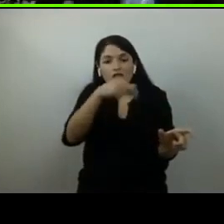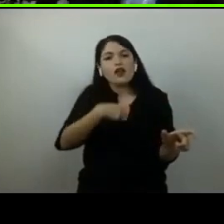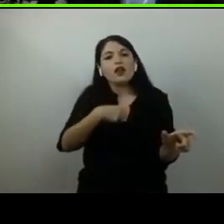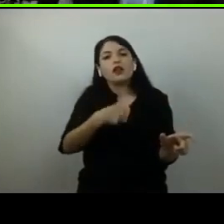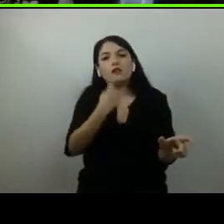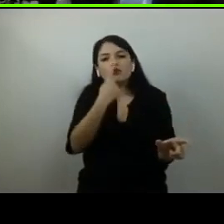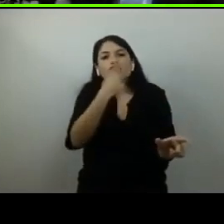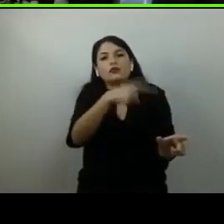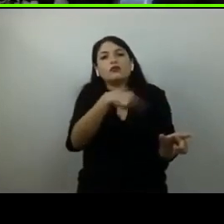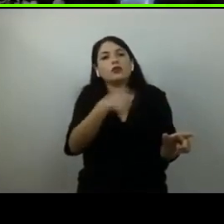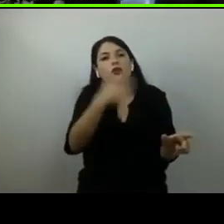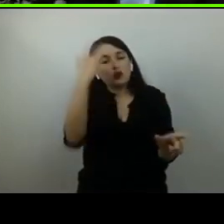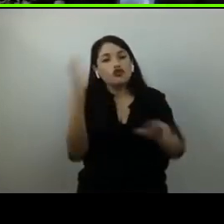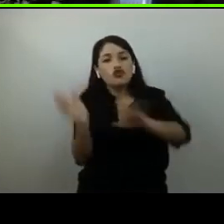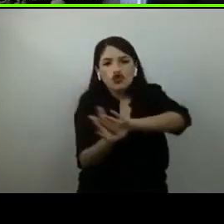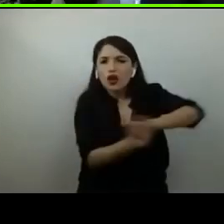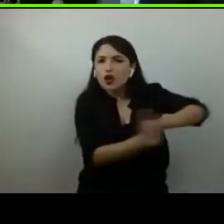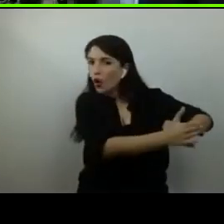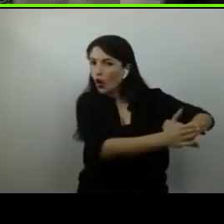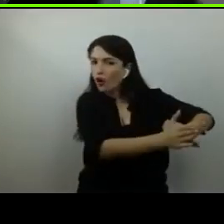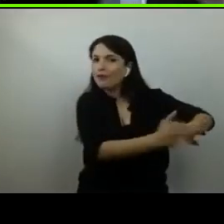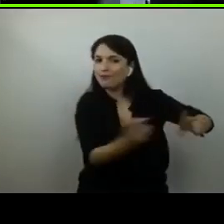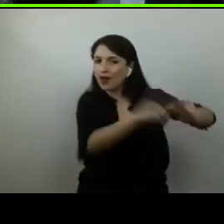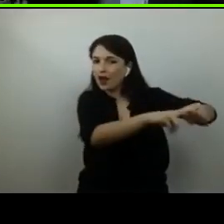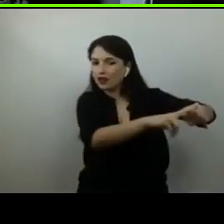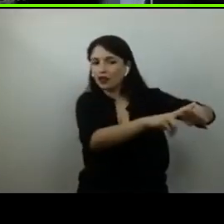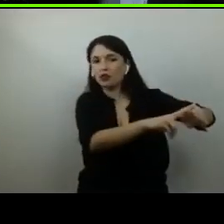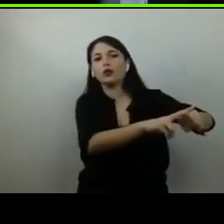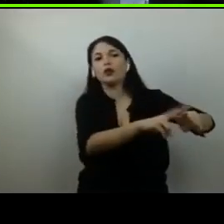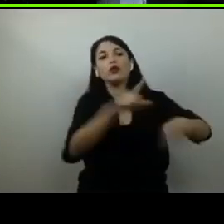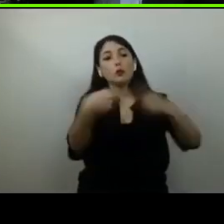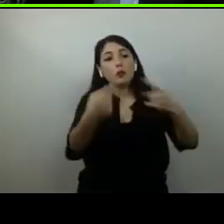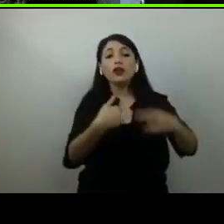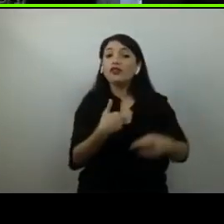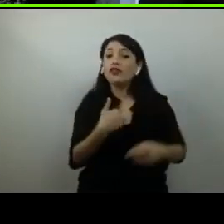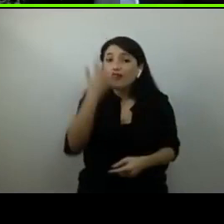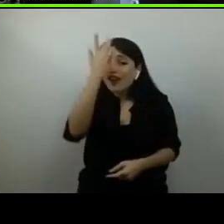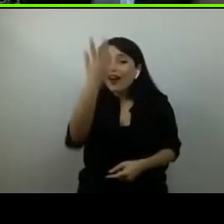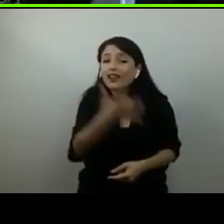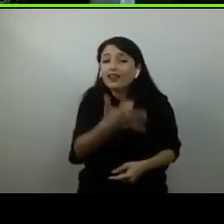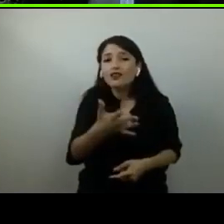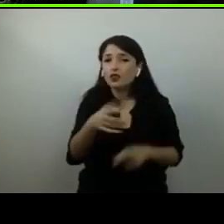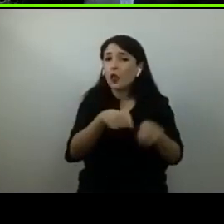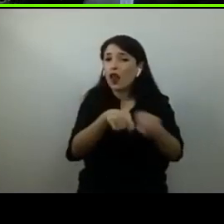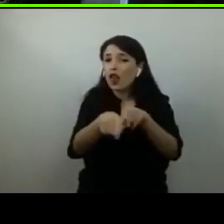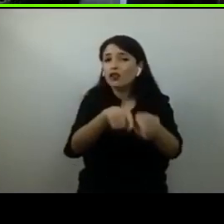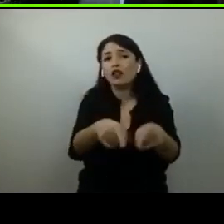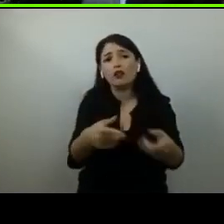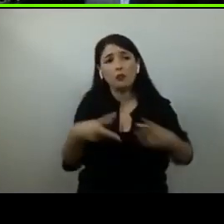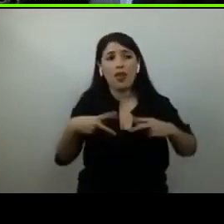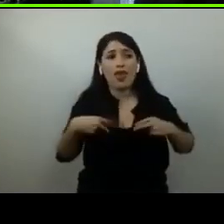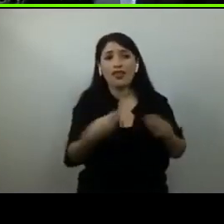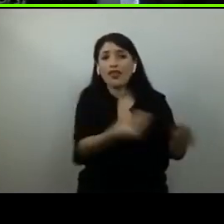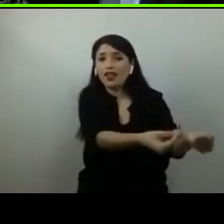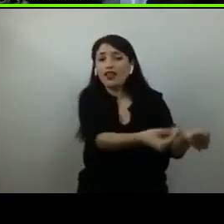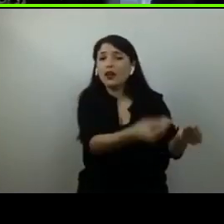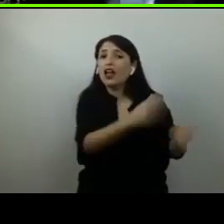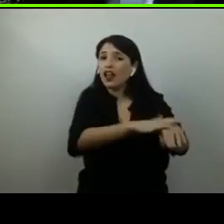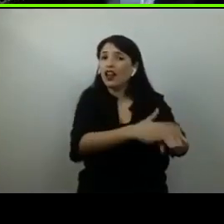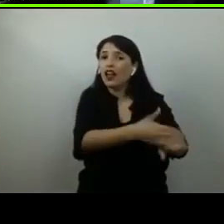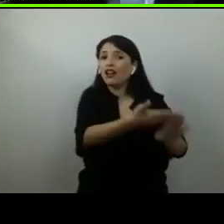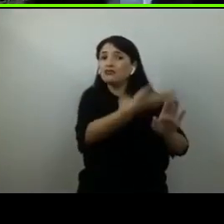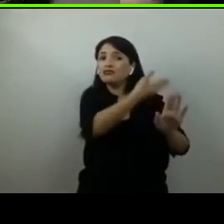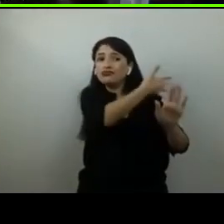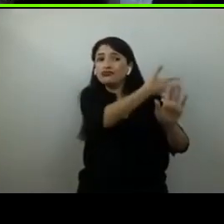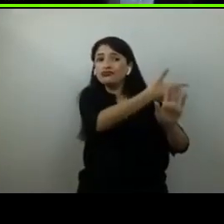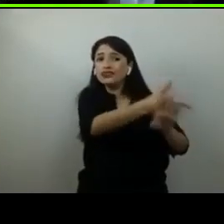presidente Lula, né, de uma eleição que com certeza estava até fácil para ele, né, e merecidamente fácil, um reconhecimento de todo o trabalho que ele fez no país, né,